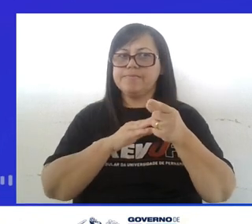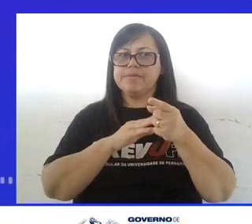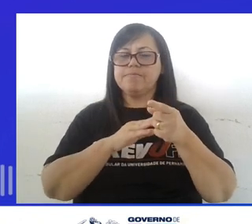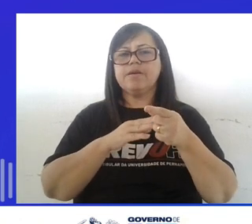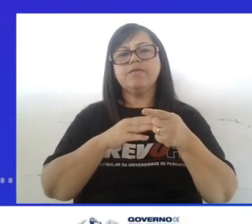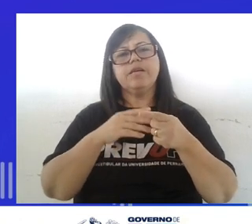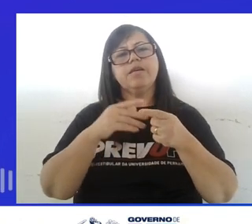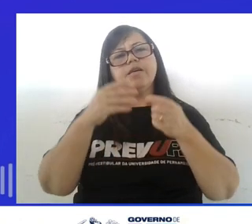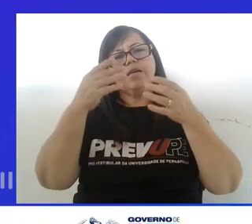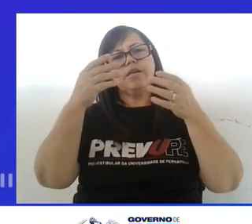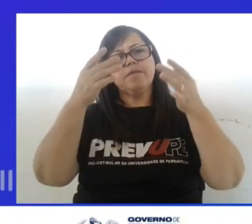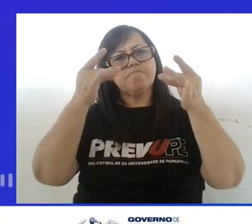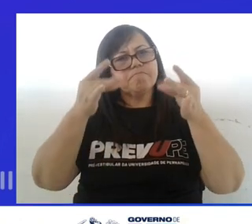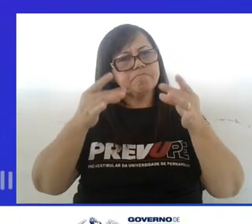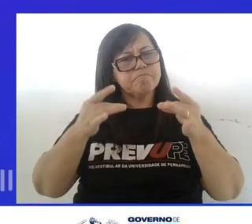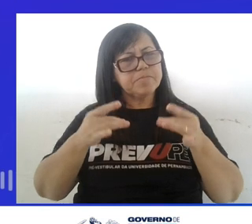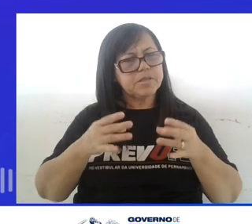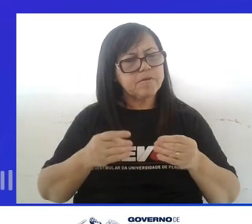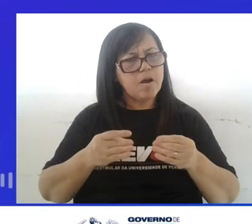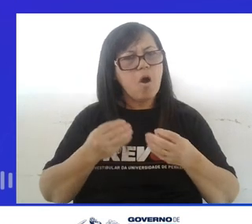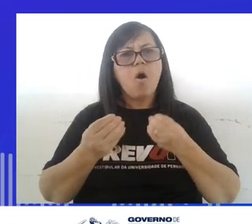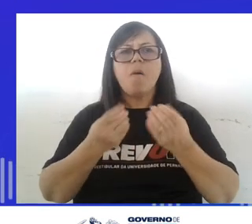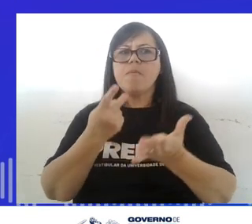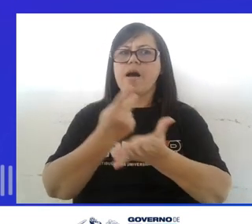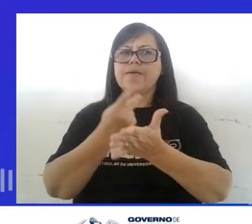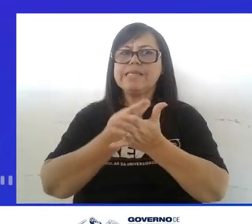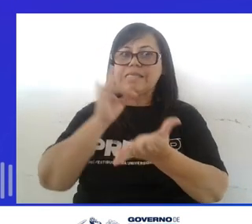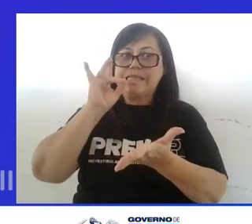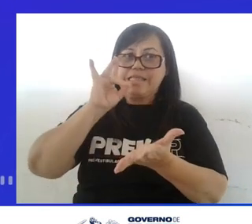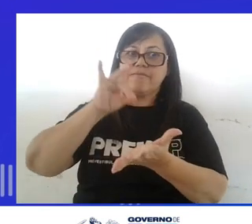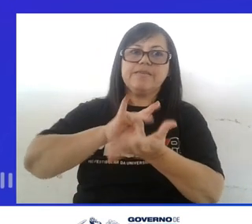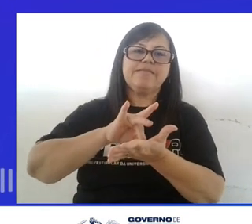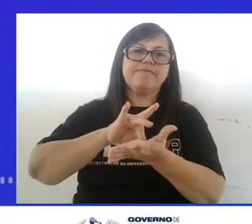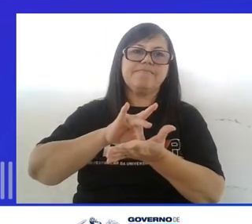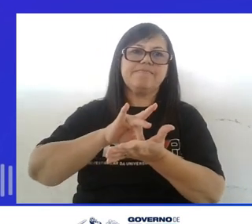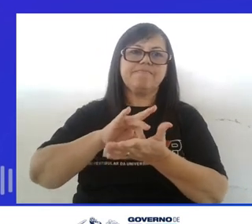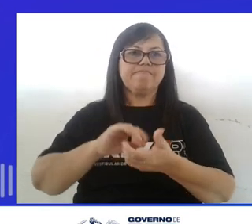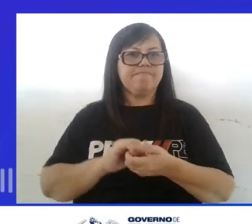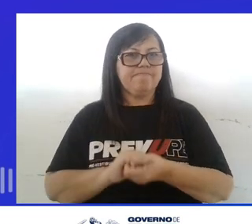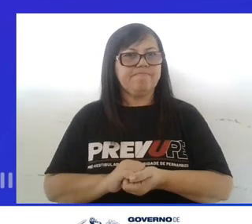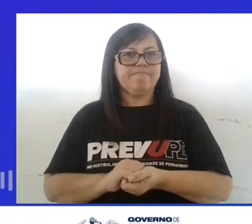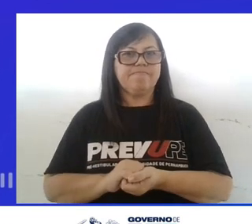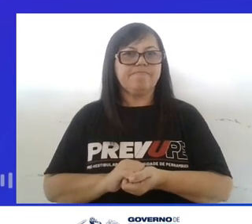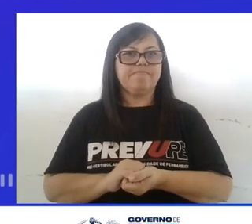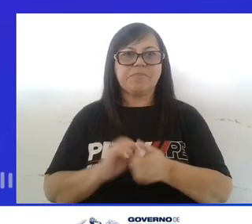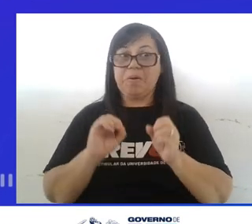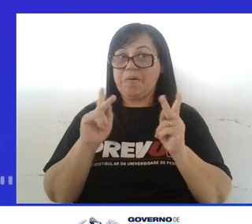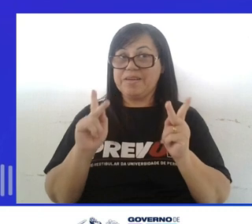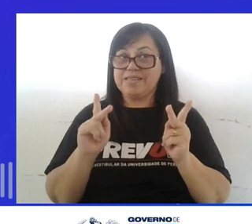descrever o movimento de modo como ele realmente acontece. Tudo bem,